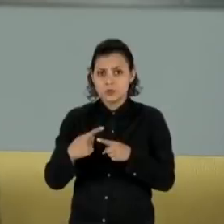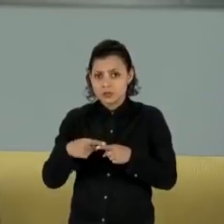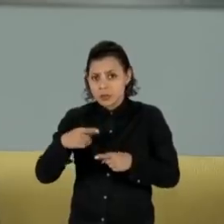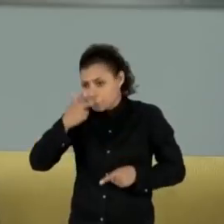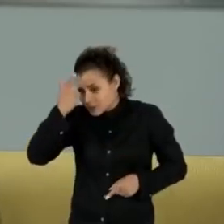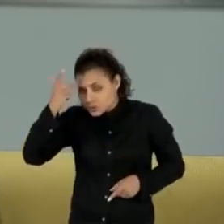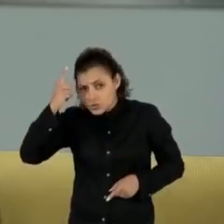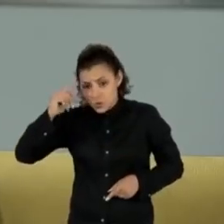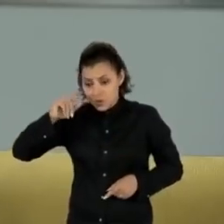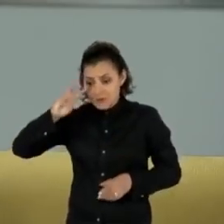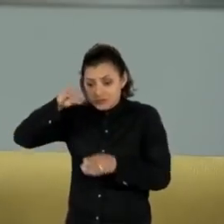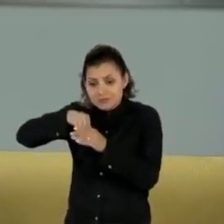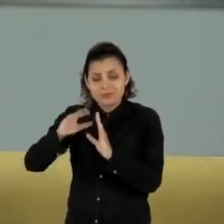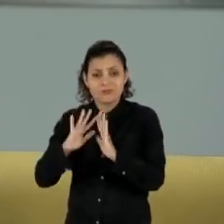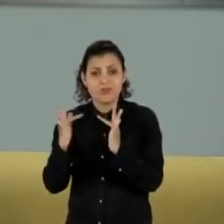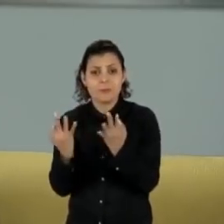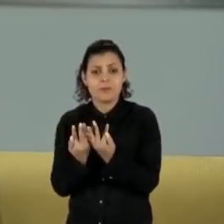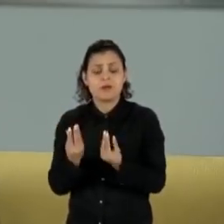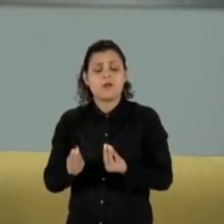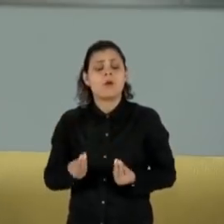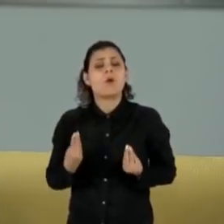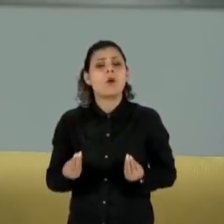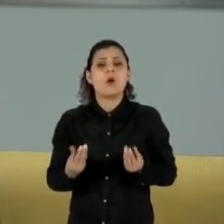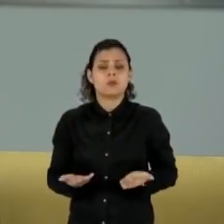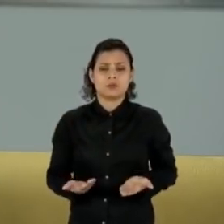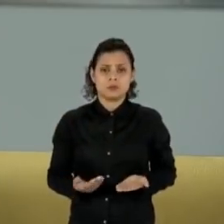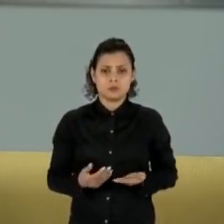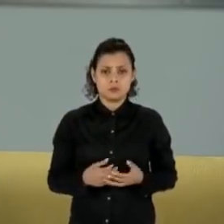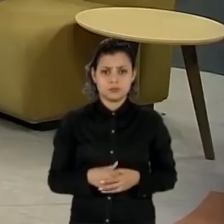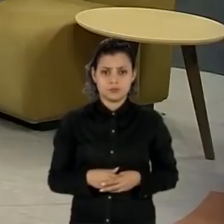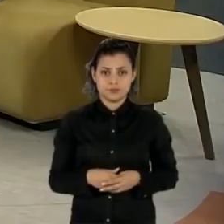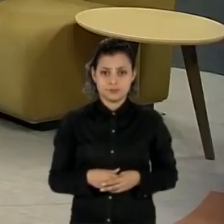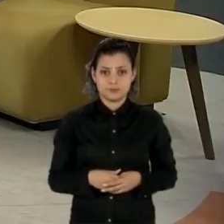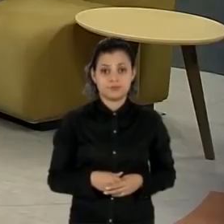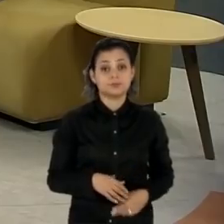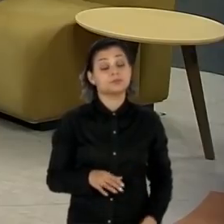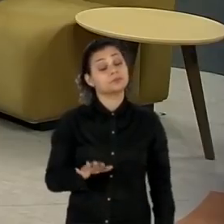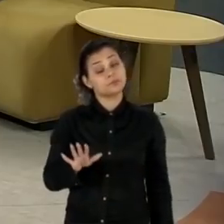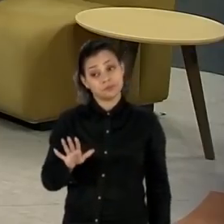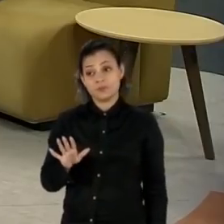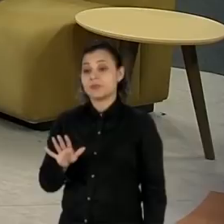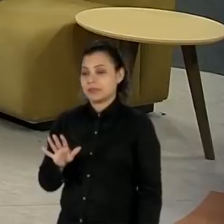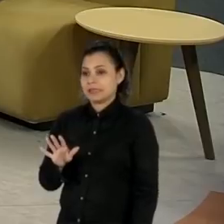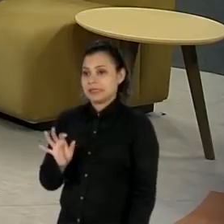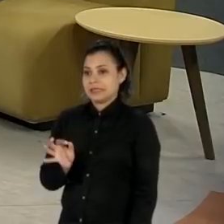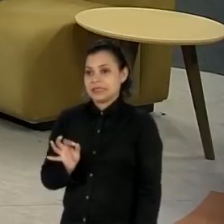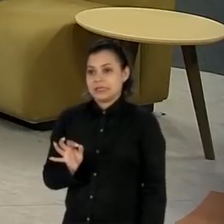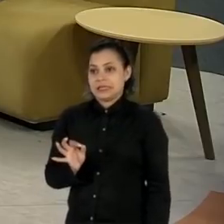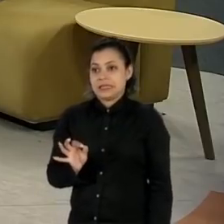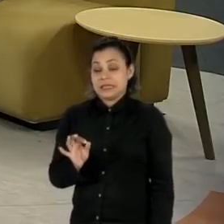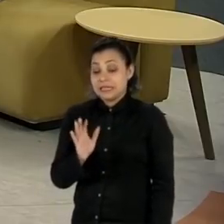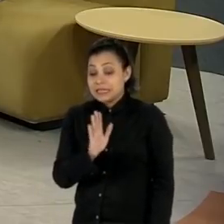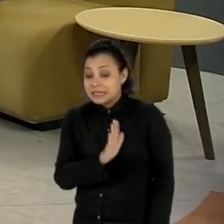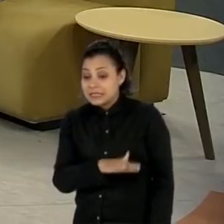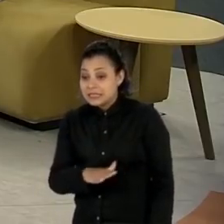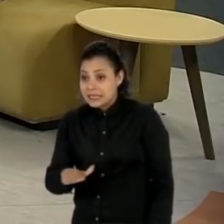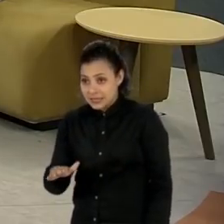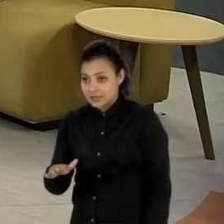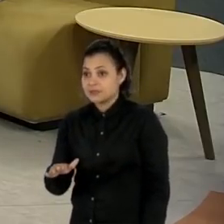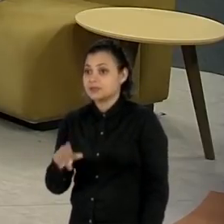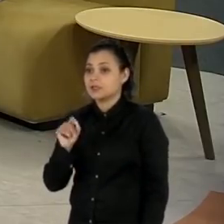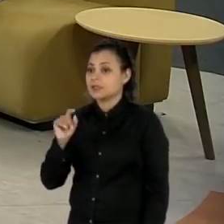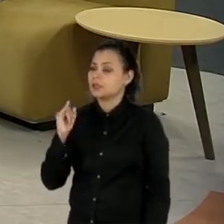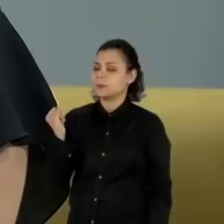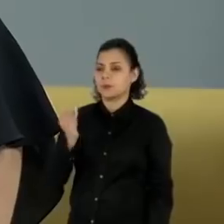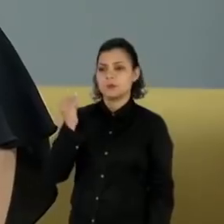controle da situação como se rompe e se esse ciclo a primeira situação é em crianças como eu